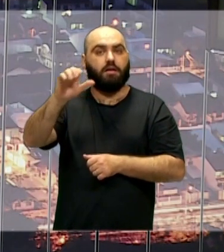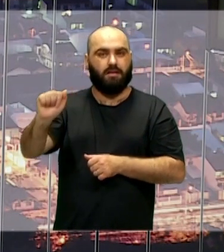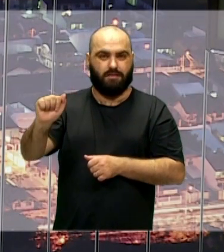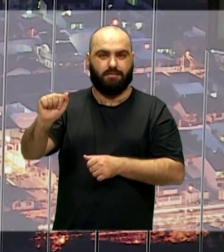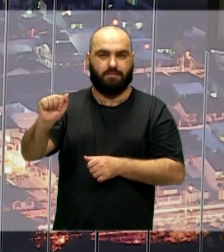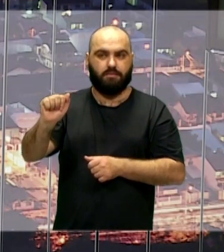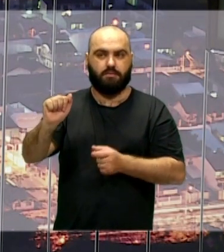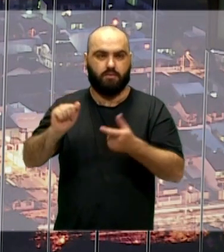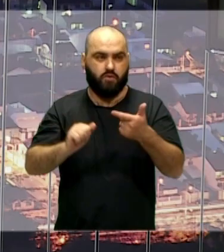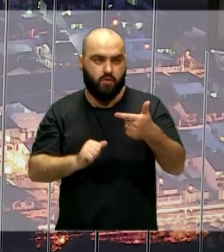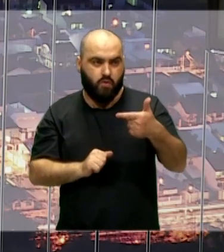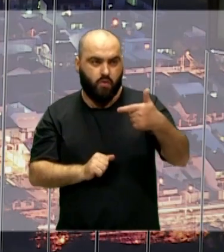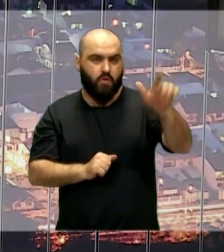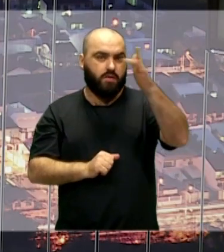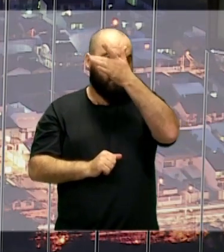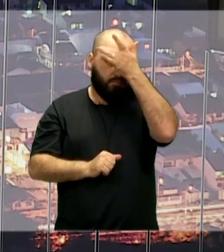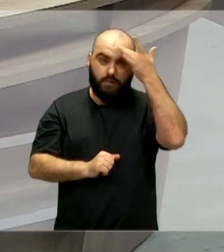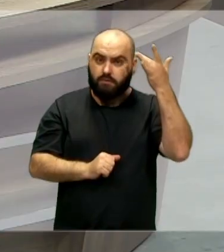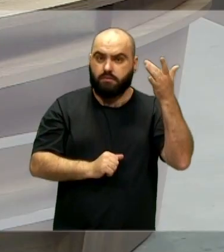outras figuras por aí que